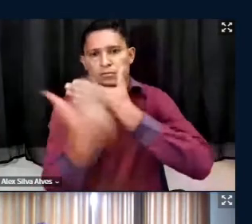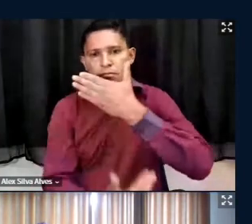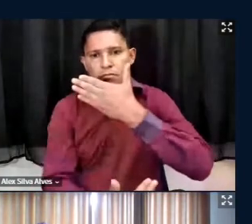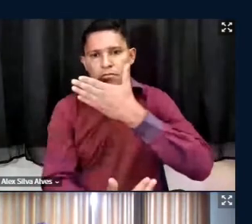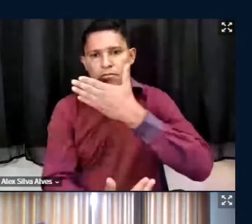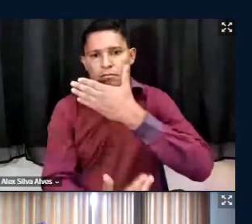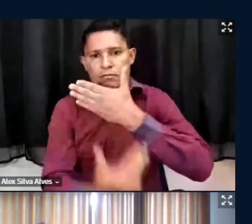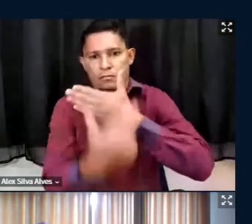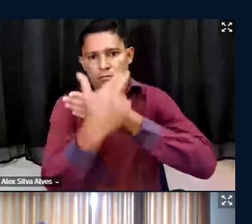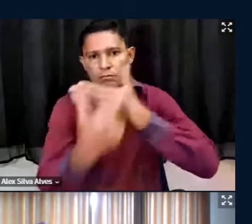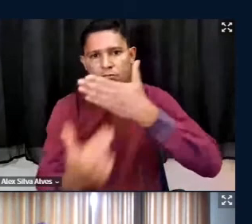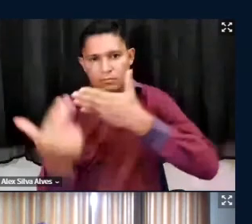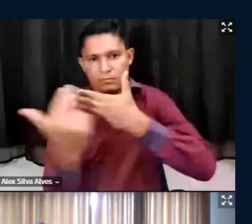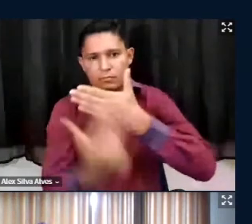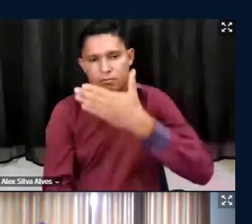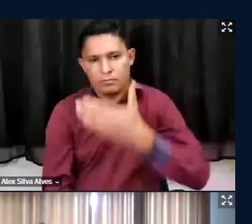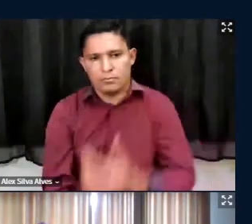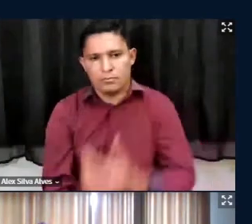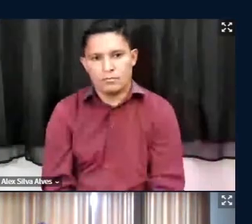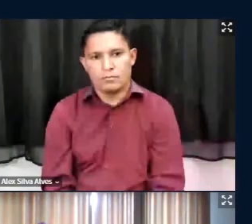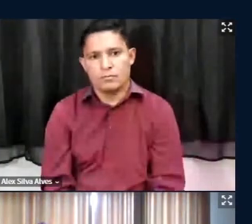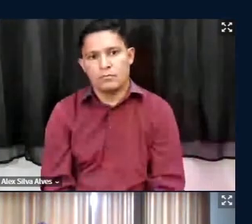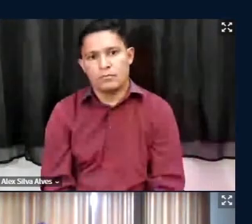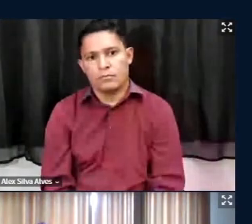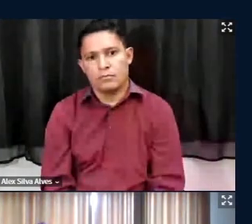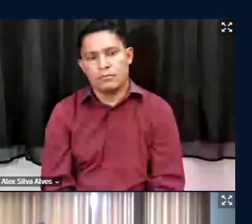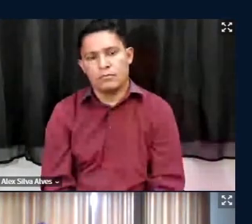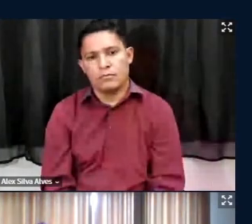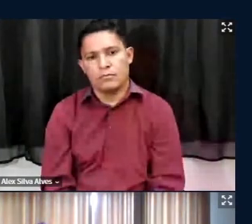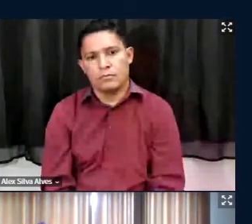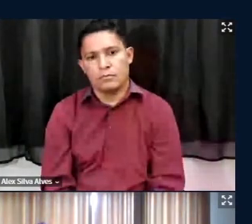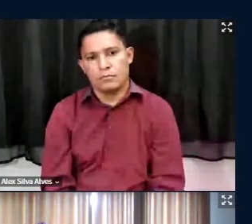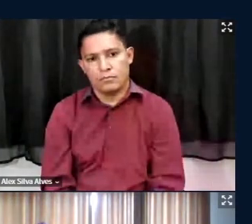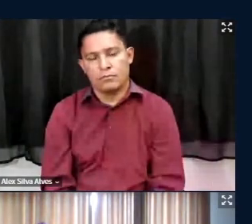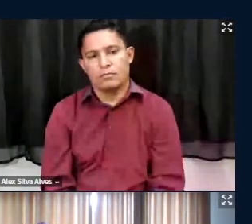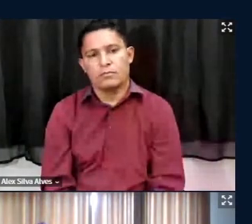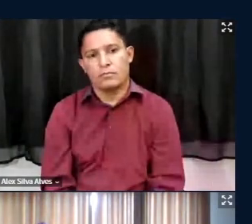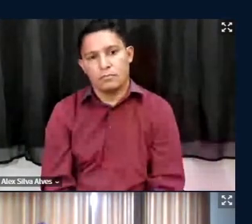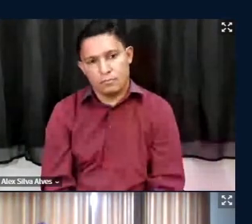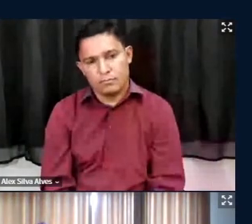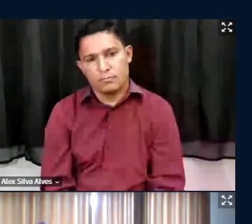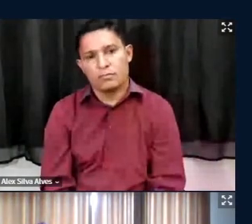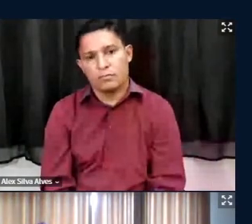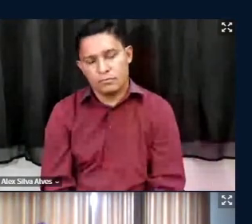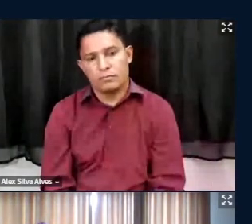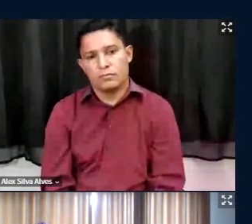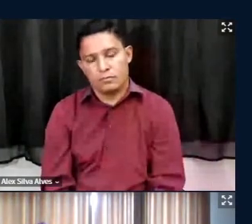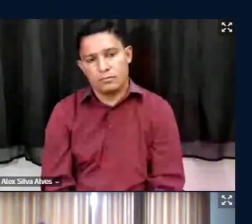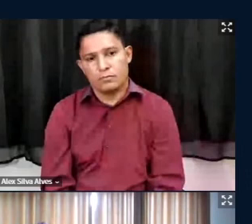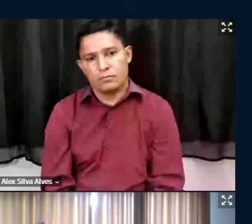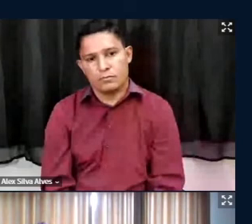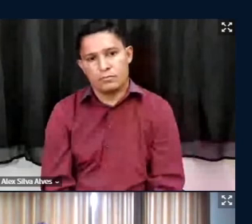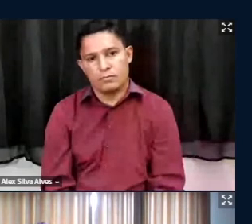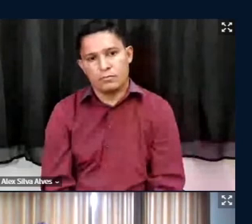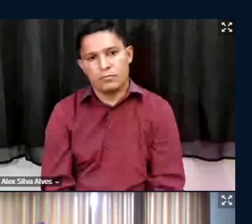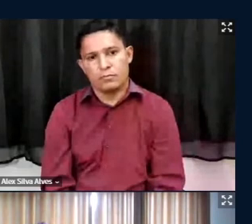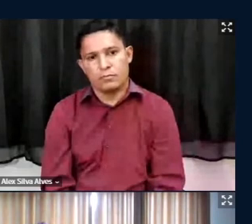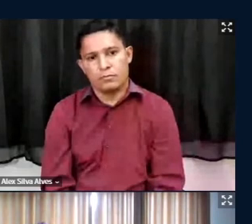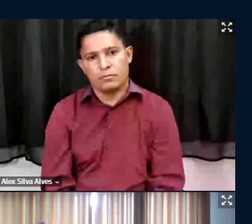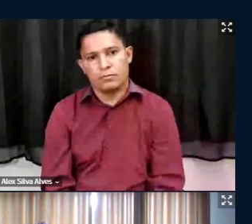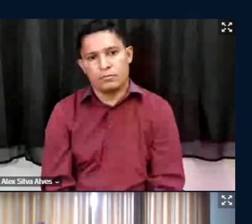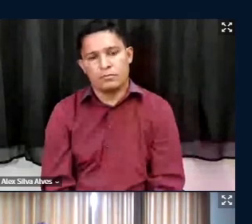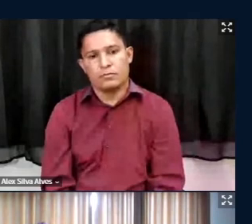uma proposta, como que você tinha proposto. Eu sugeriria, por exemplo, usar a palma da mão